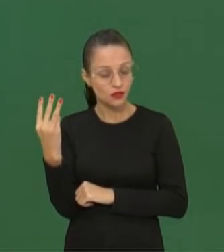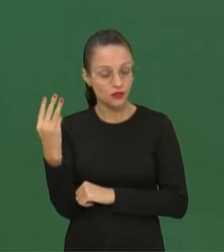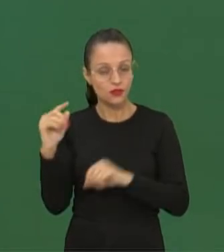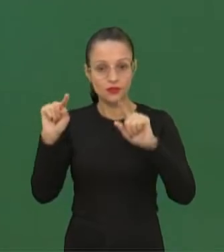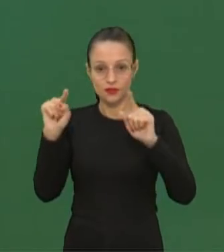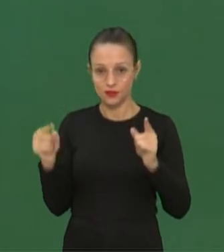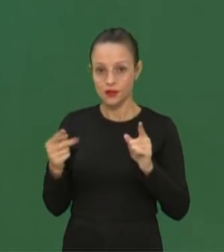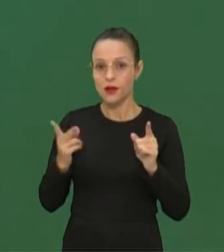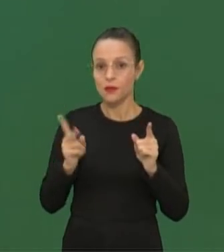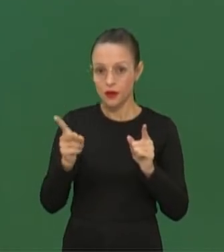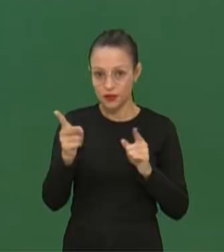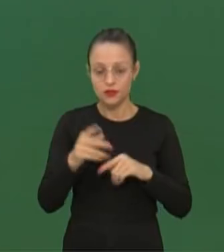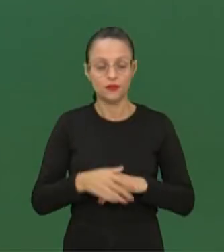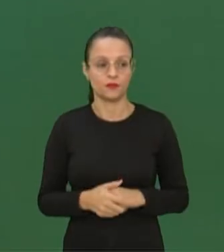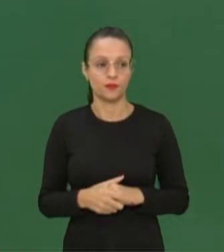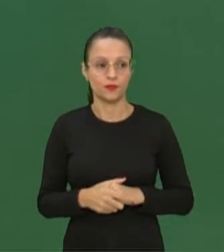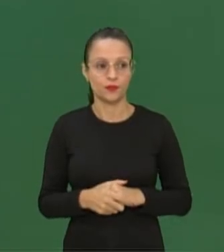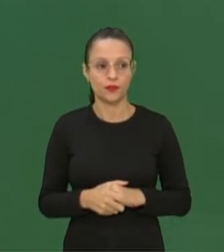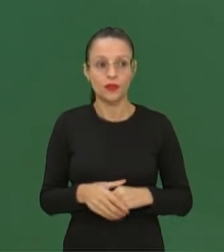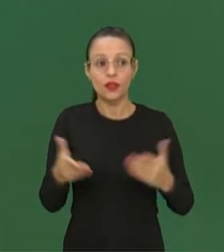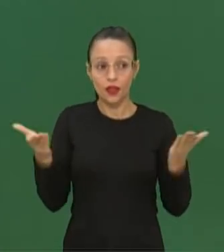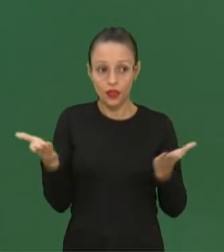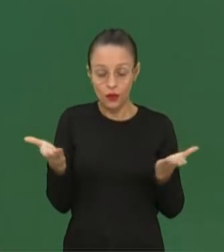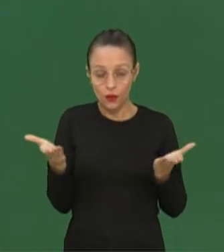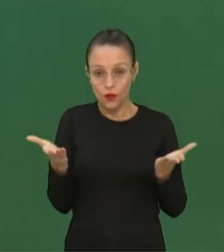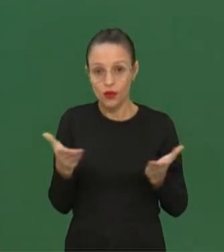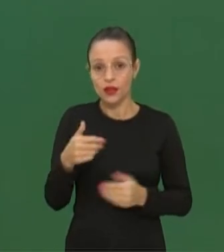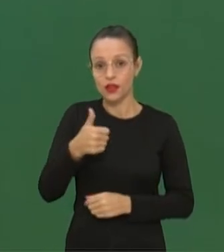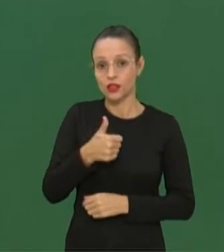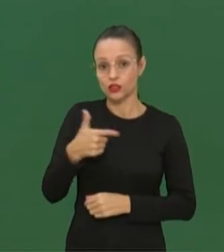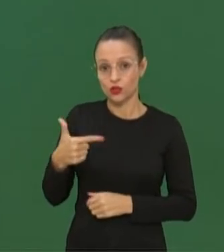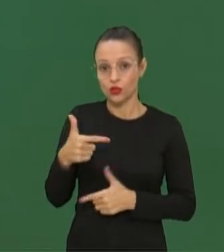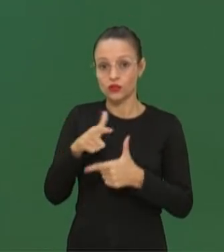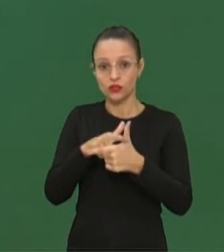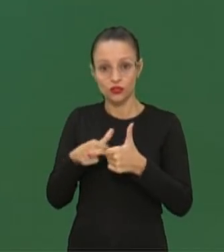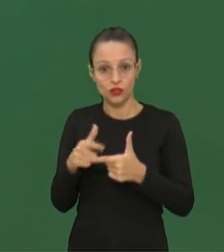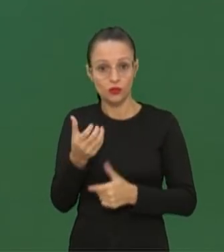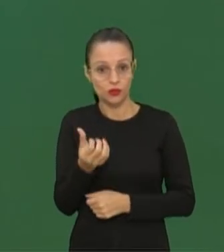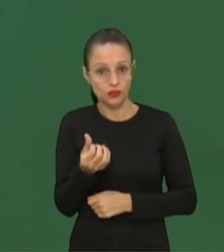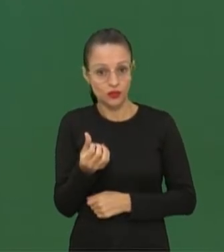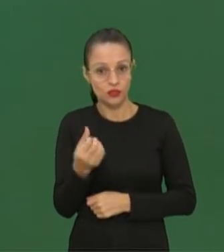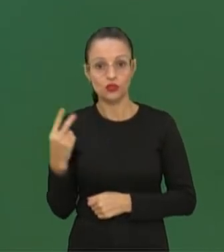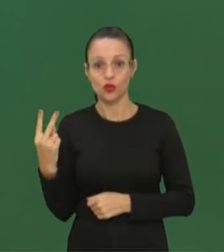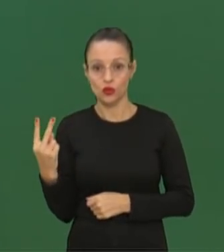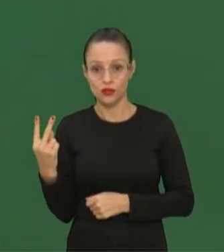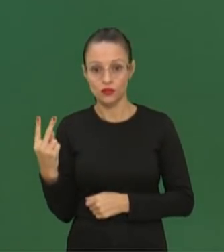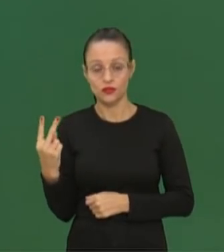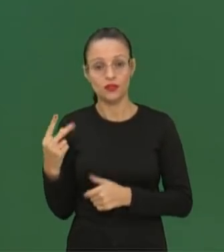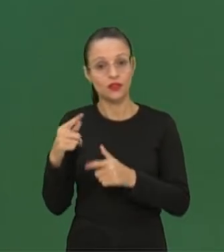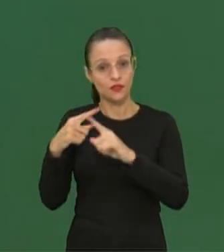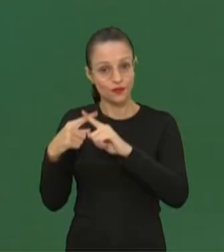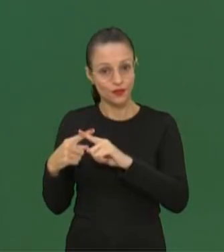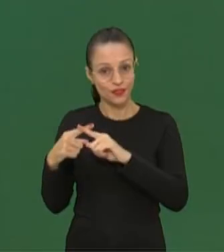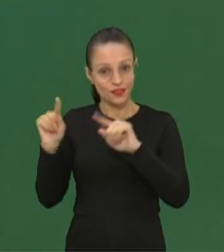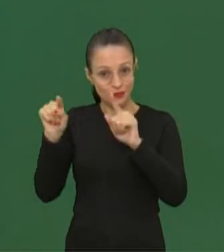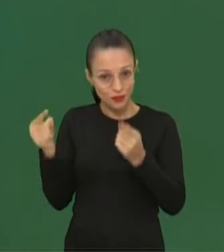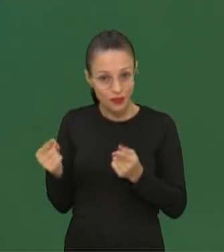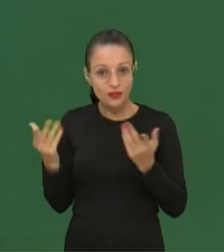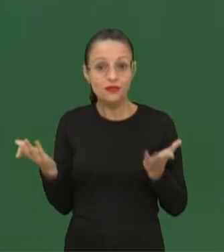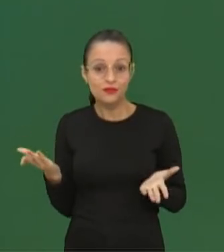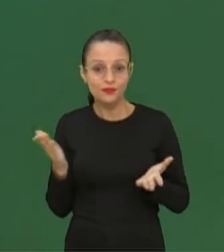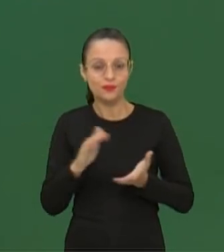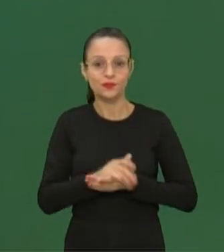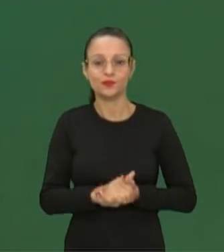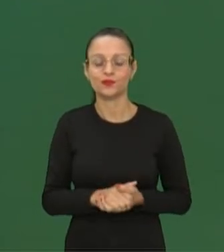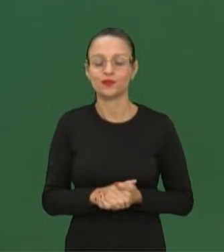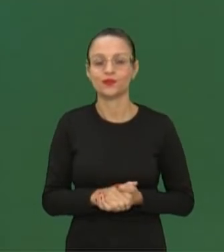parênteses. Tá bom? Agora, 12 dividido por 6 é 2. E 2 vezes o parênteses?